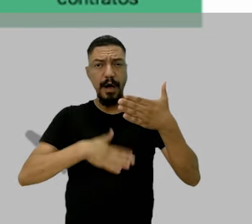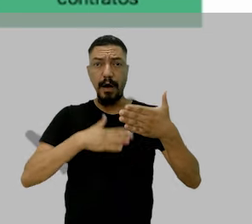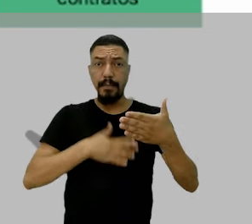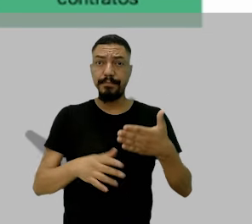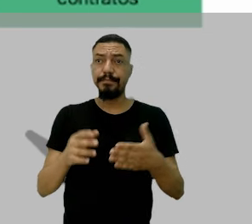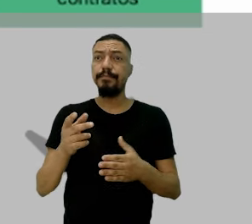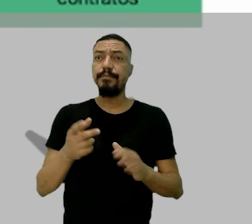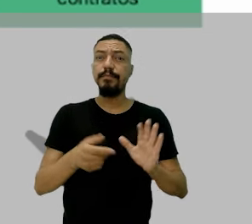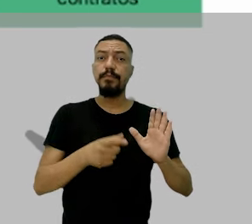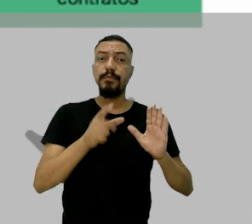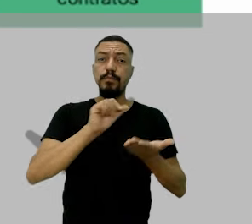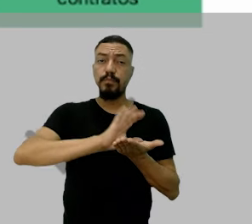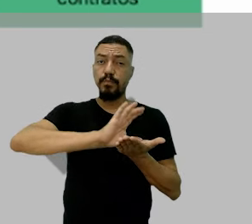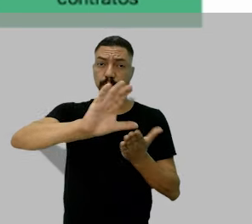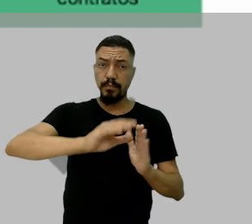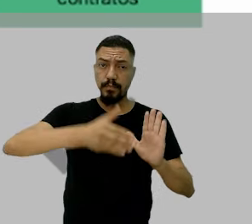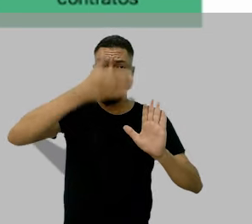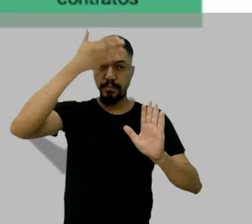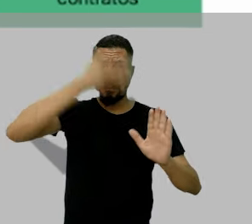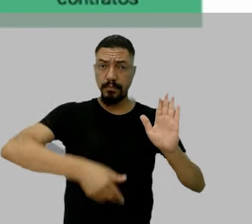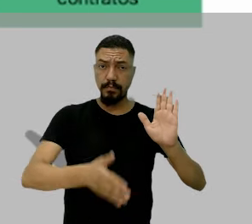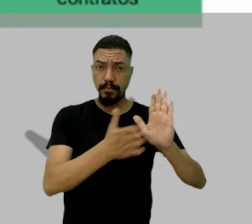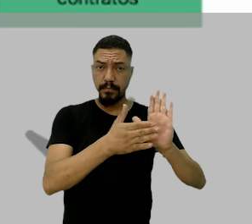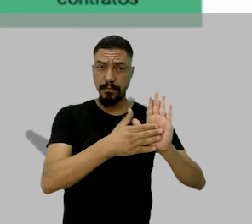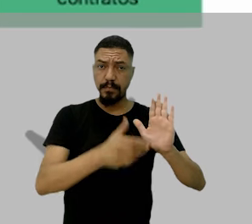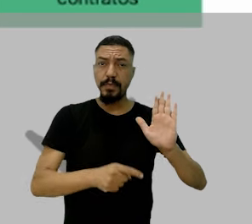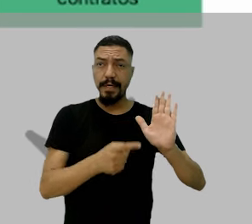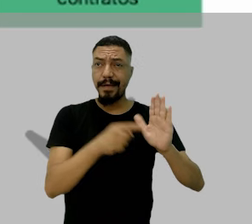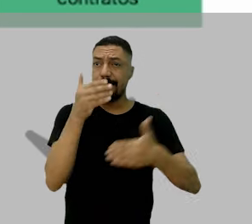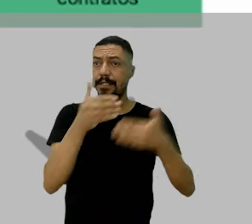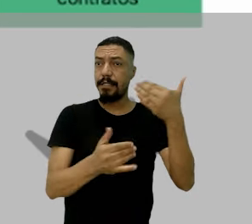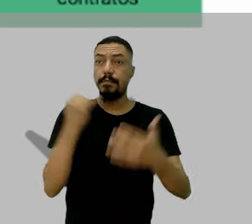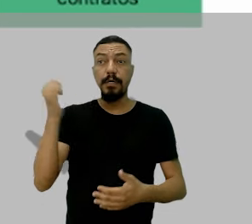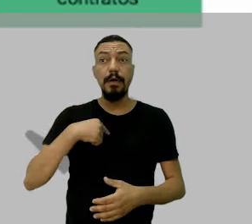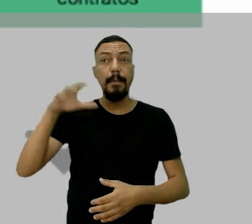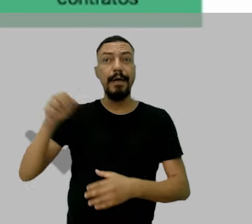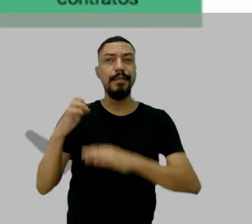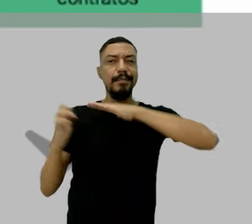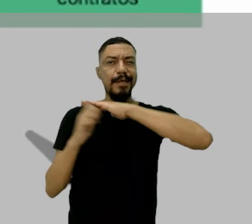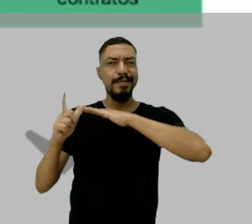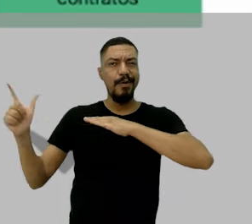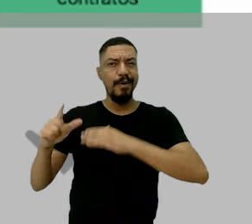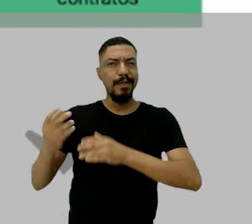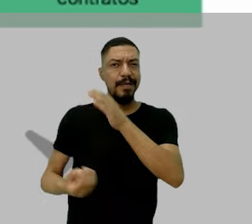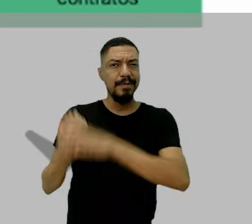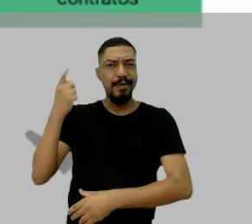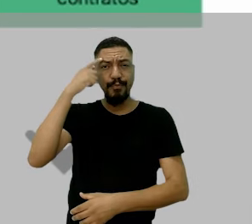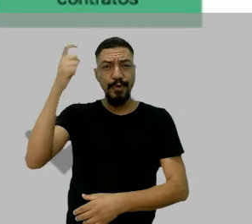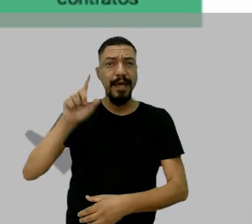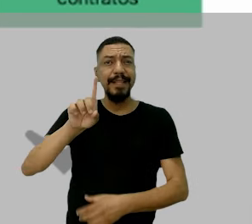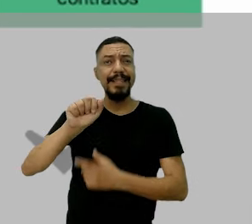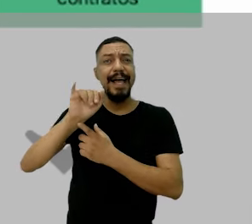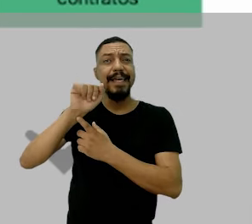assim, prestação de contas, né? Esse slide é importante, né? Eu peguei de uma produtora, né, que é a Daiane, inclusive ela vai dar